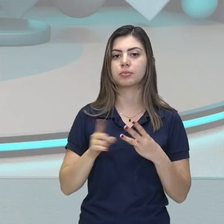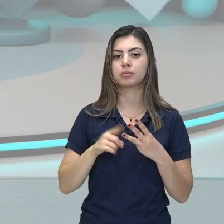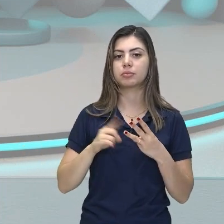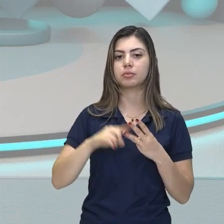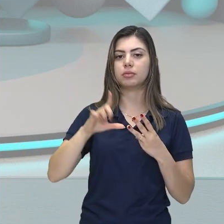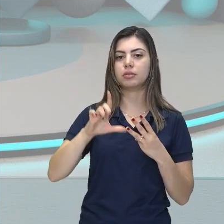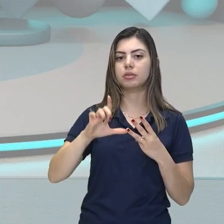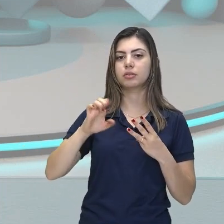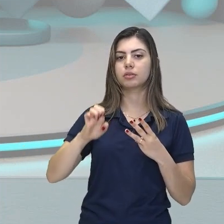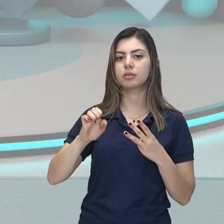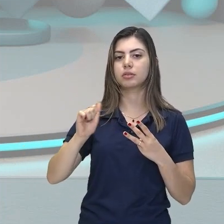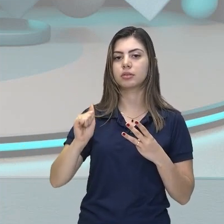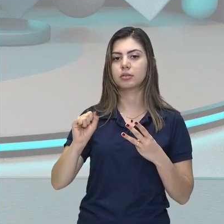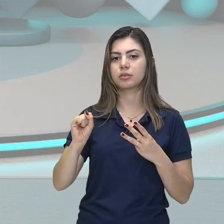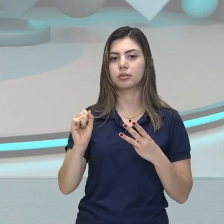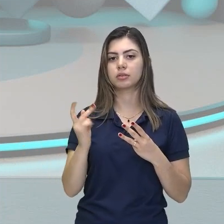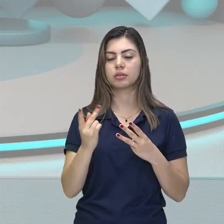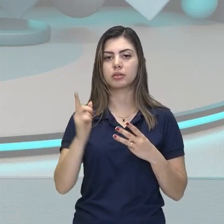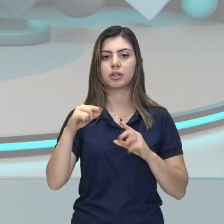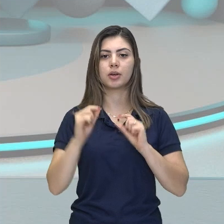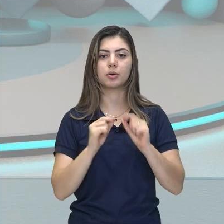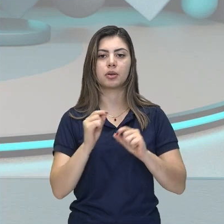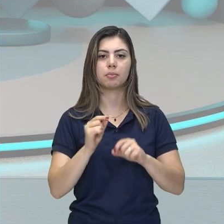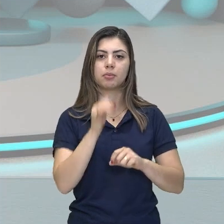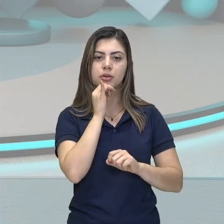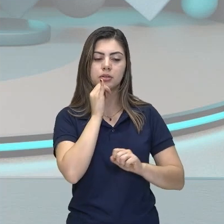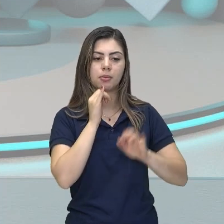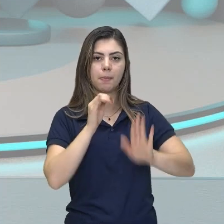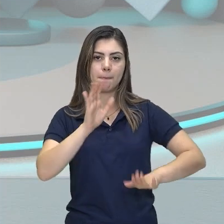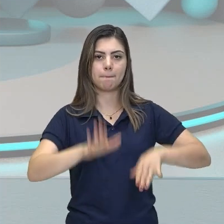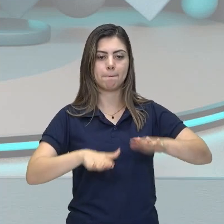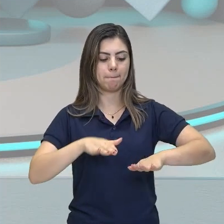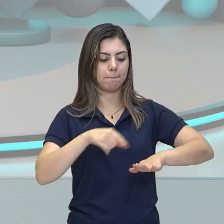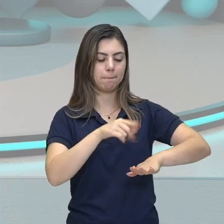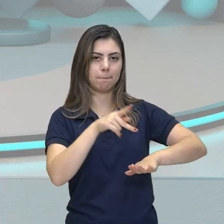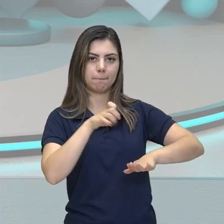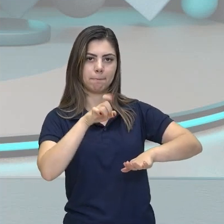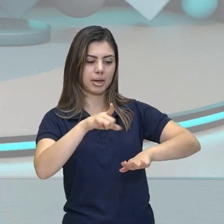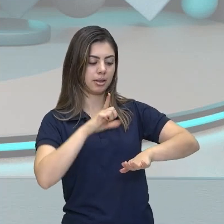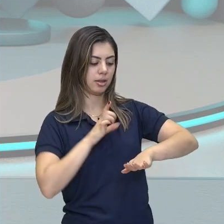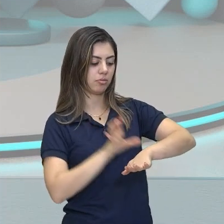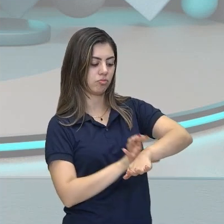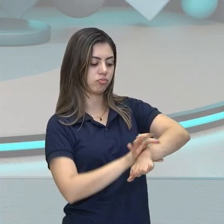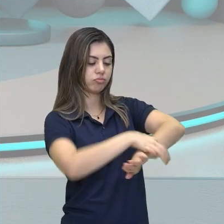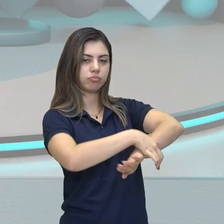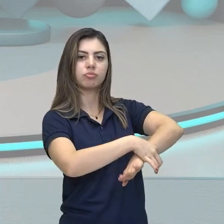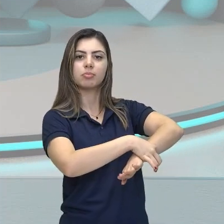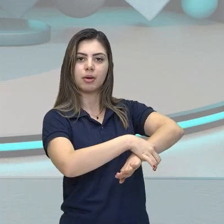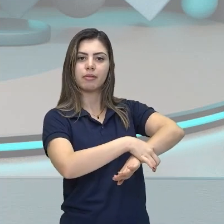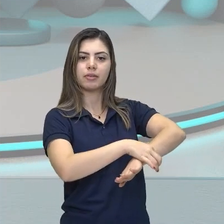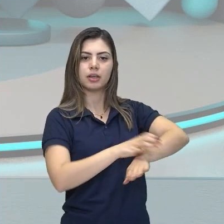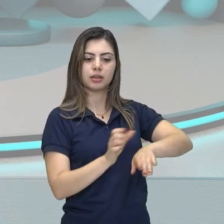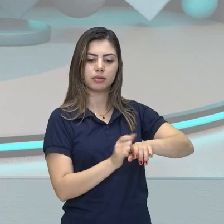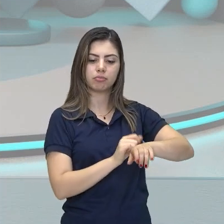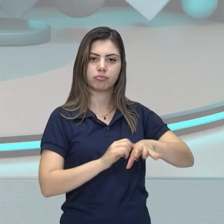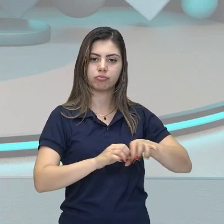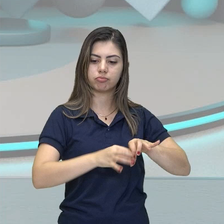né? Fita, né? Que prende o tornozelo, aquela fitinha lá que prende o tornozelo do praticante à prancha, que é